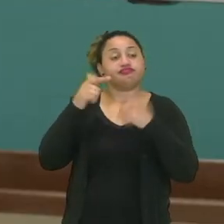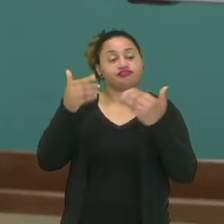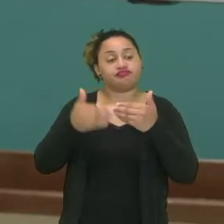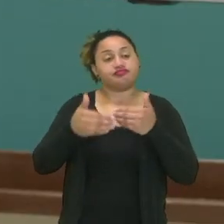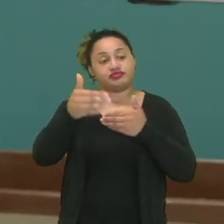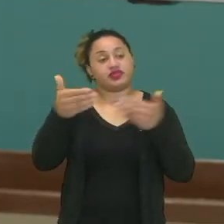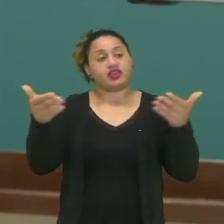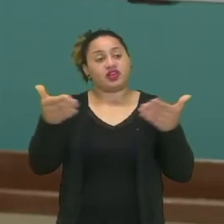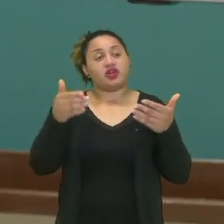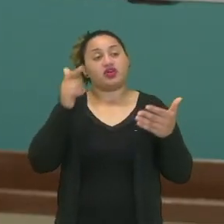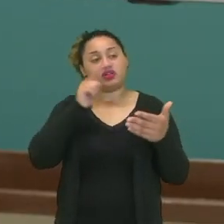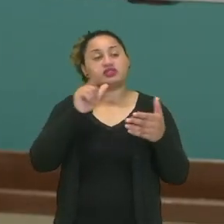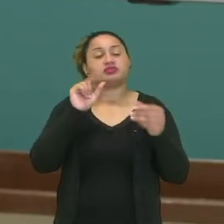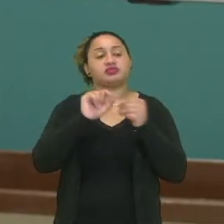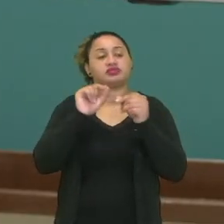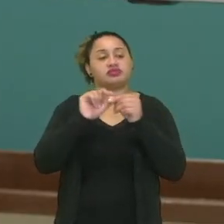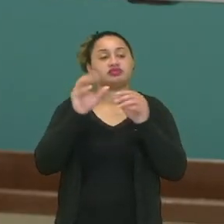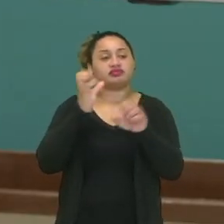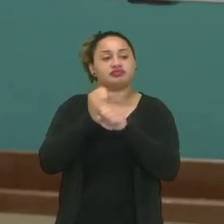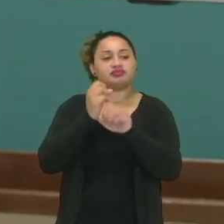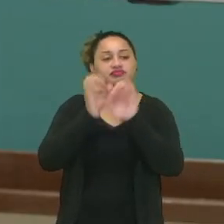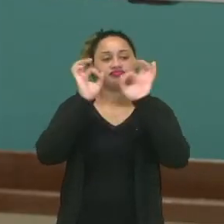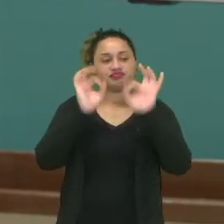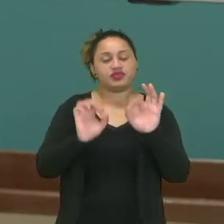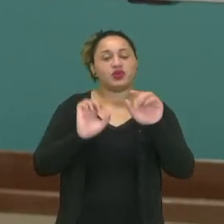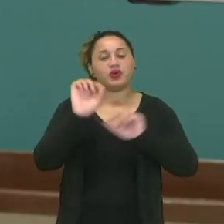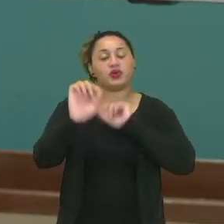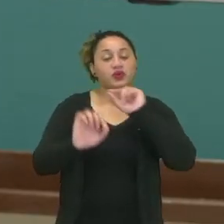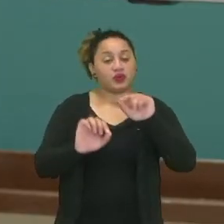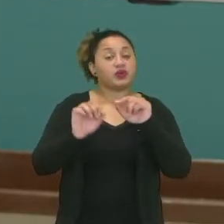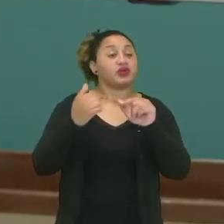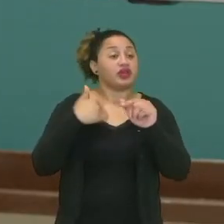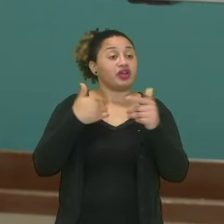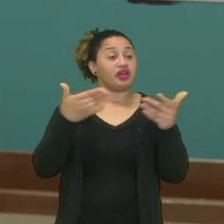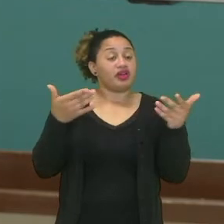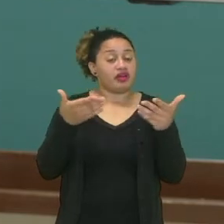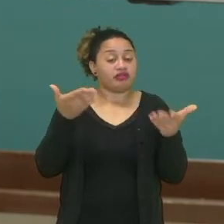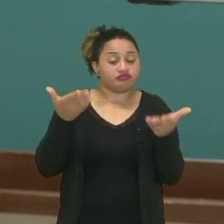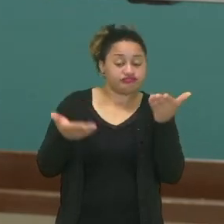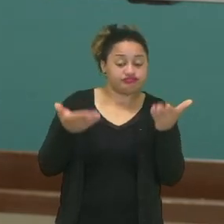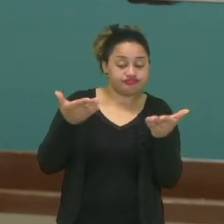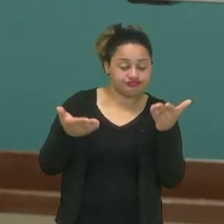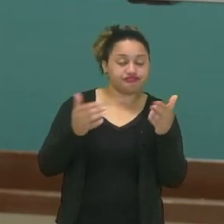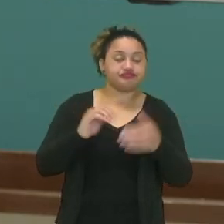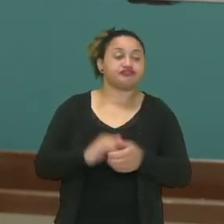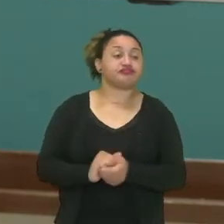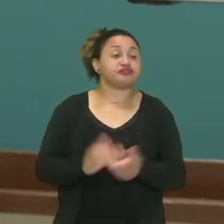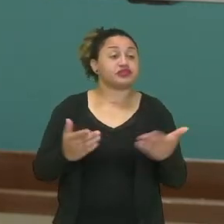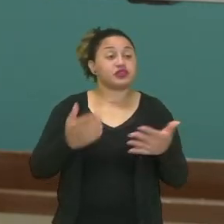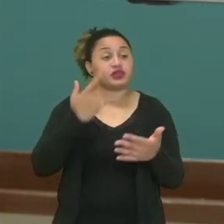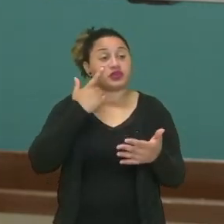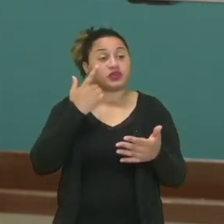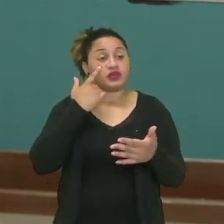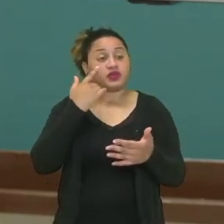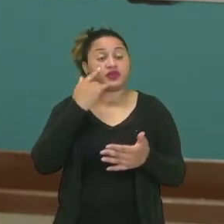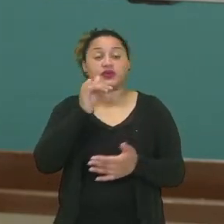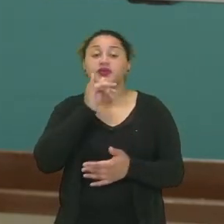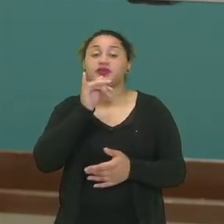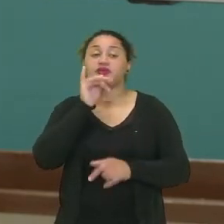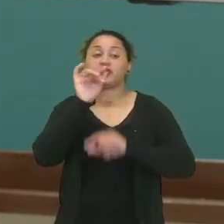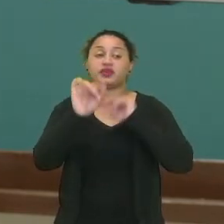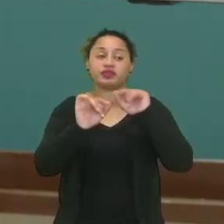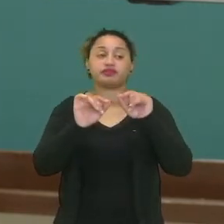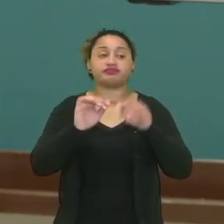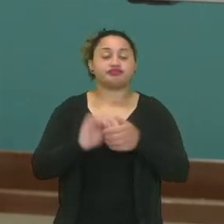gente vai poder calcular exatamente o nosso ponto de equilíbrio. Vamos ver agora um exemplo aqui.